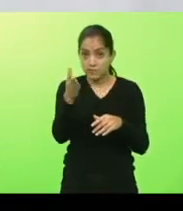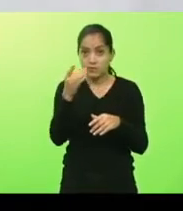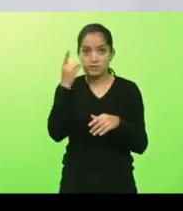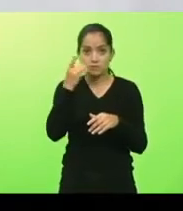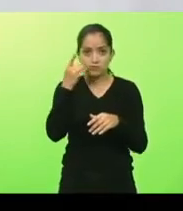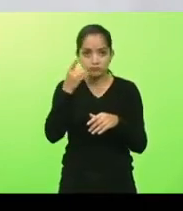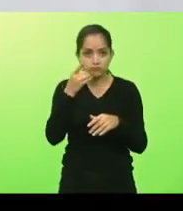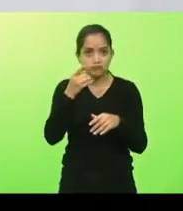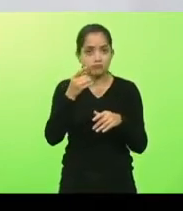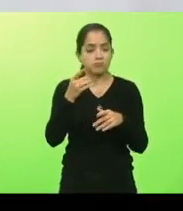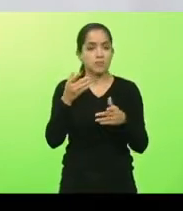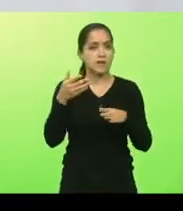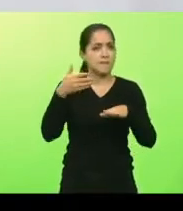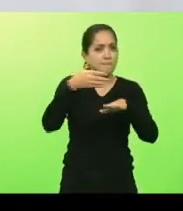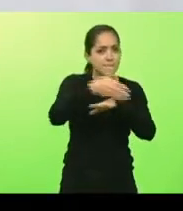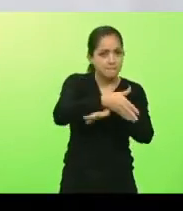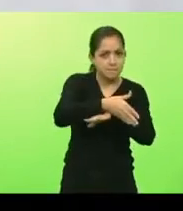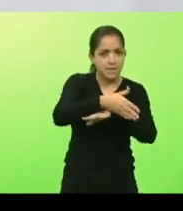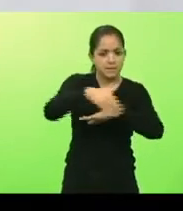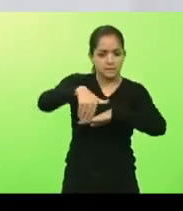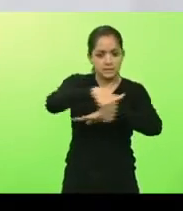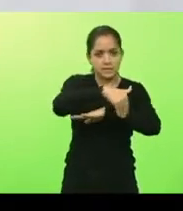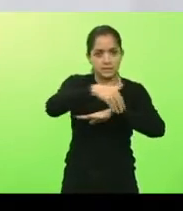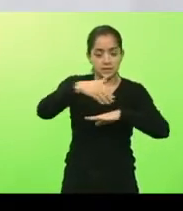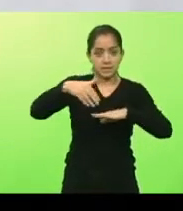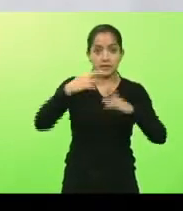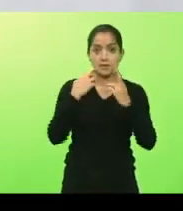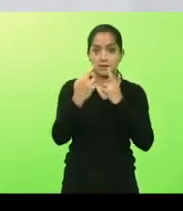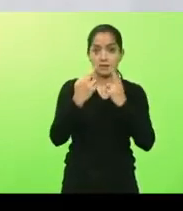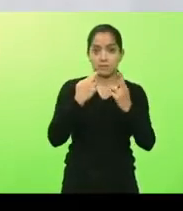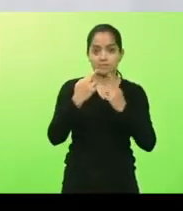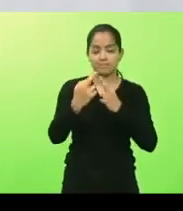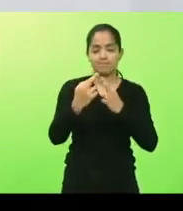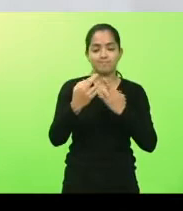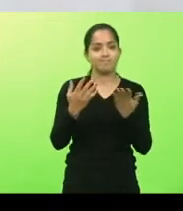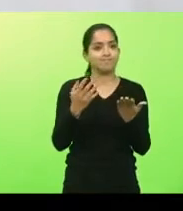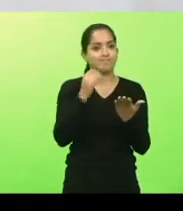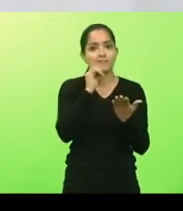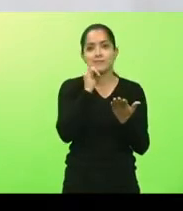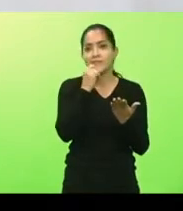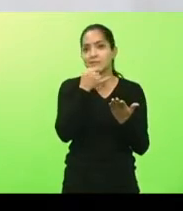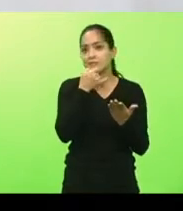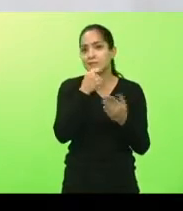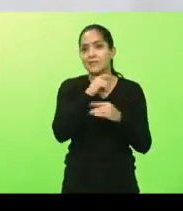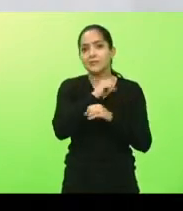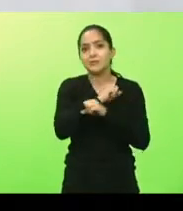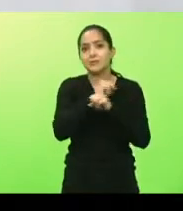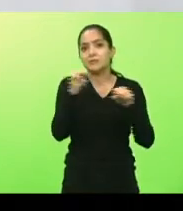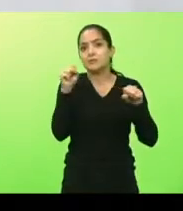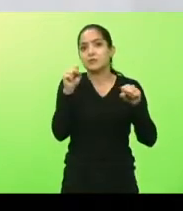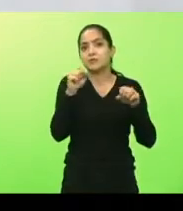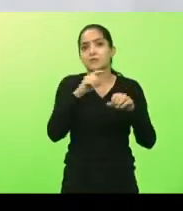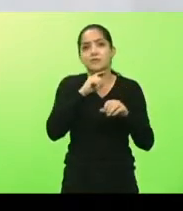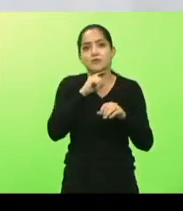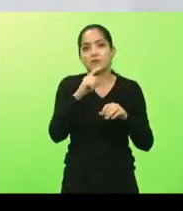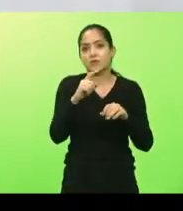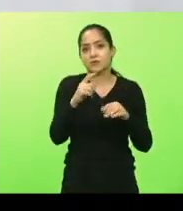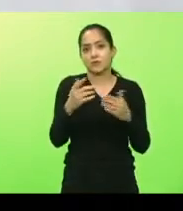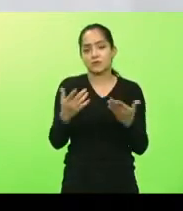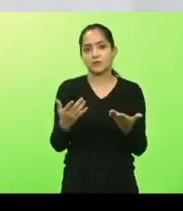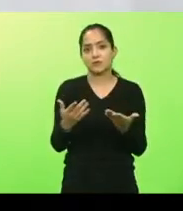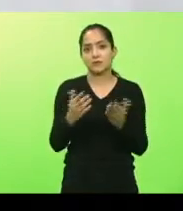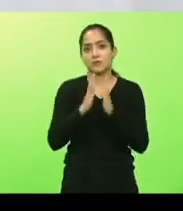oportunidade de passar nesse pedaço, senhores deputados, infelizmente está intransitável. Então, eu faço um apelo